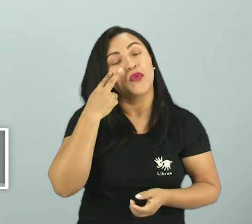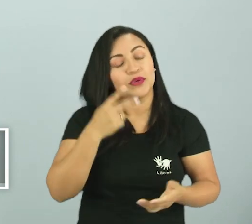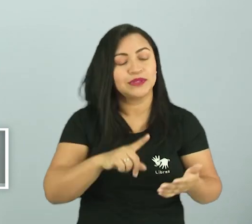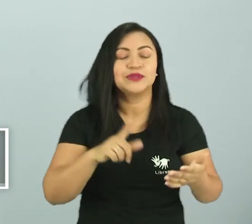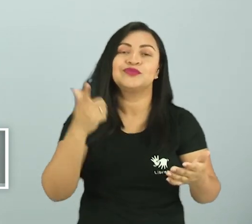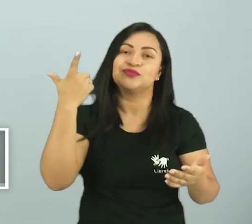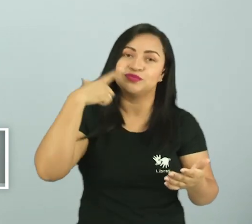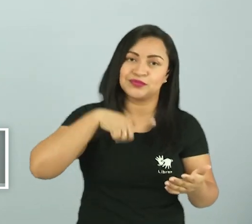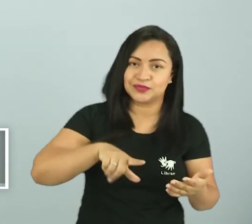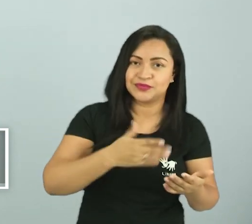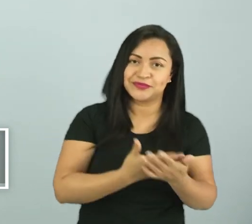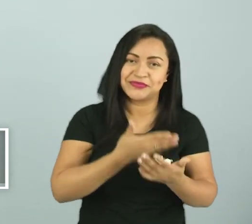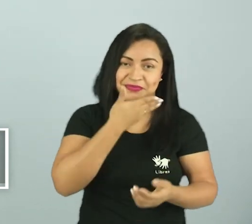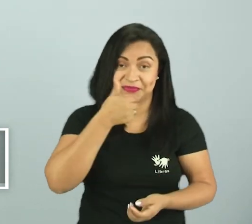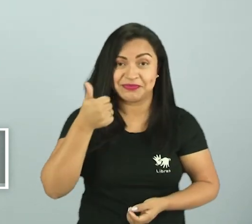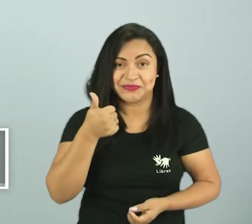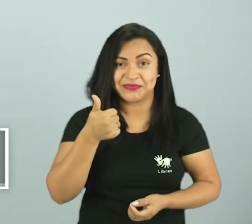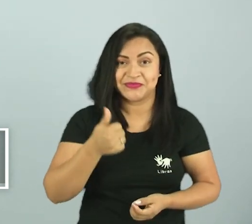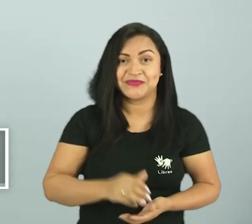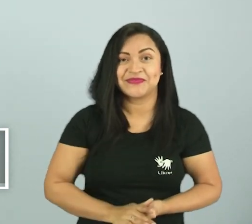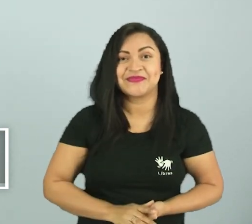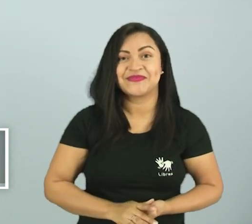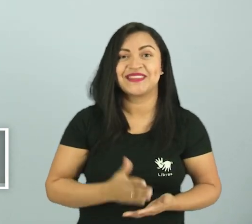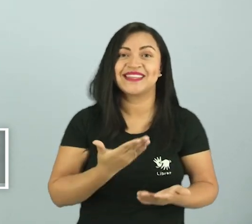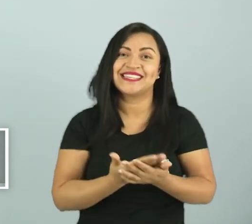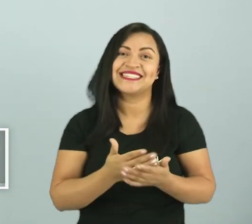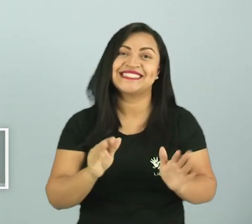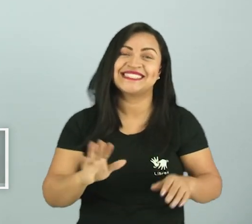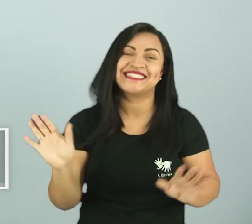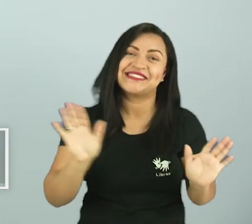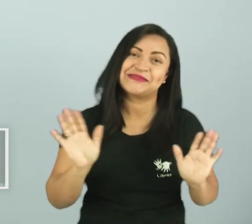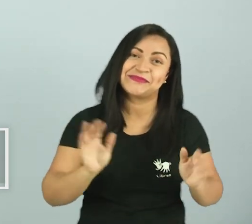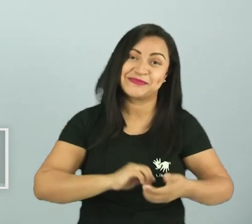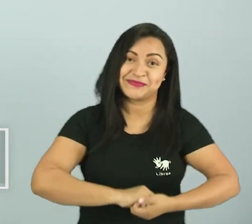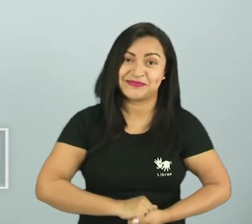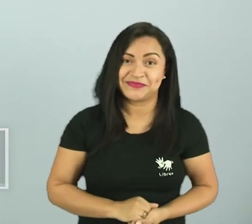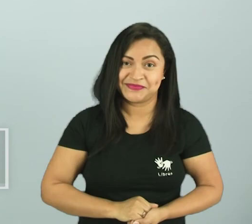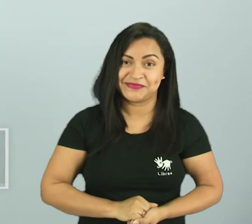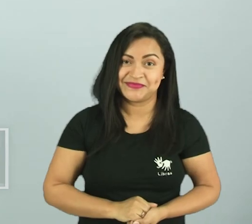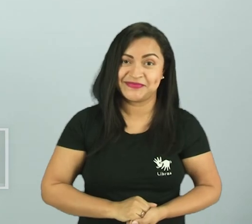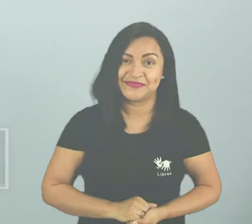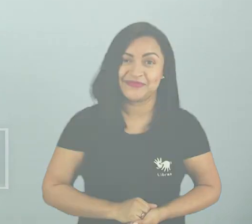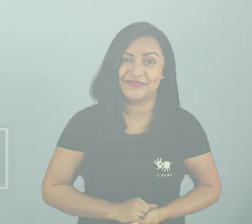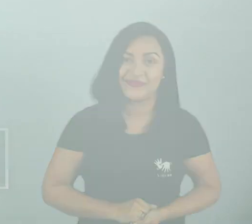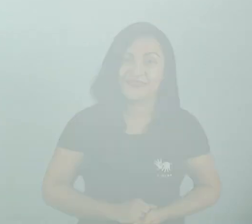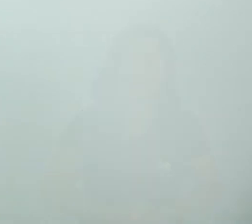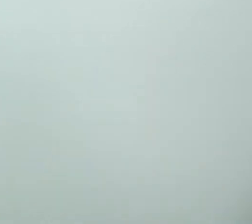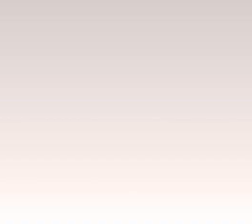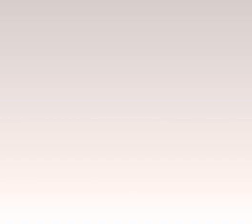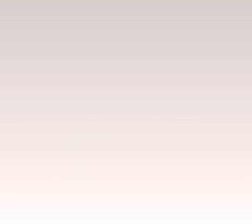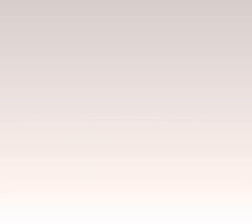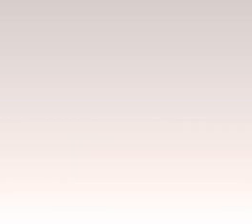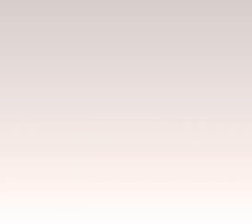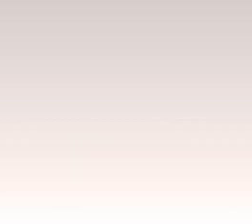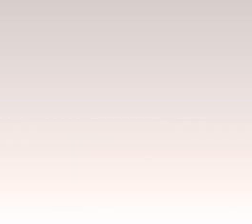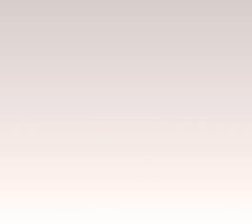aulas e poderem revisar e estudar melhor. E a gente fica por hoje, é só.